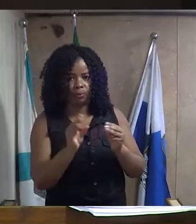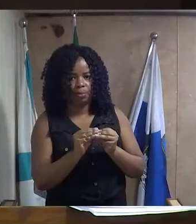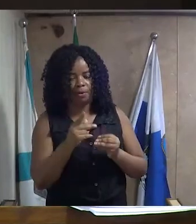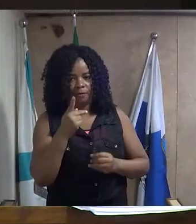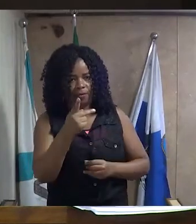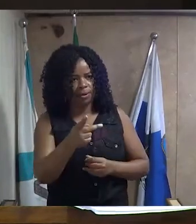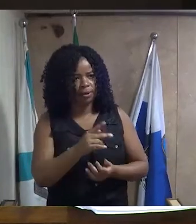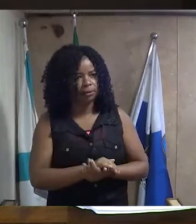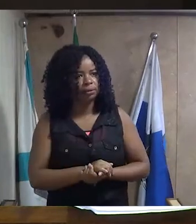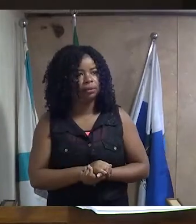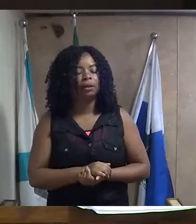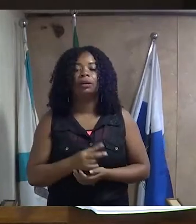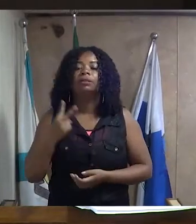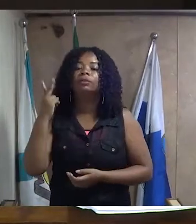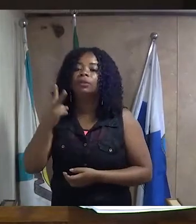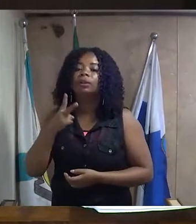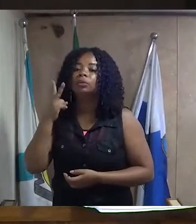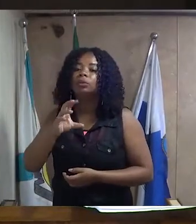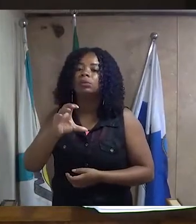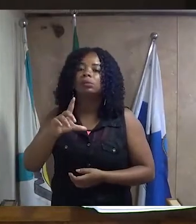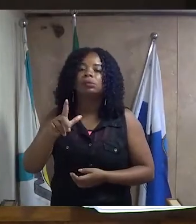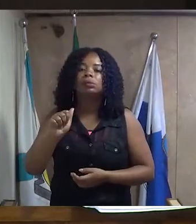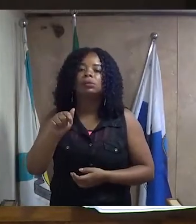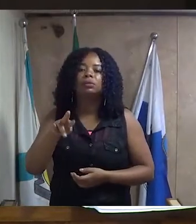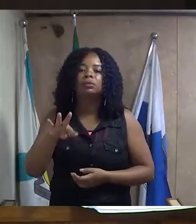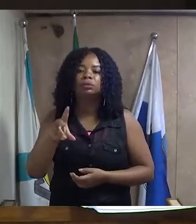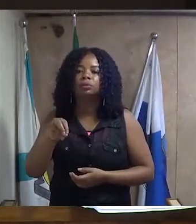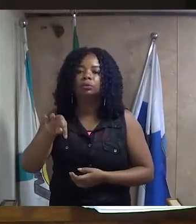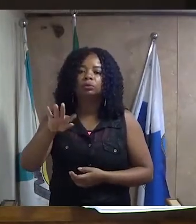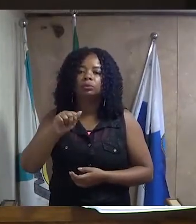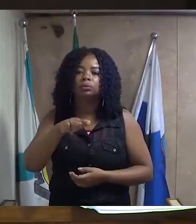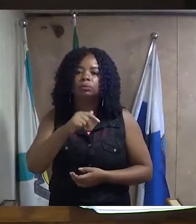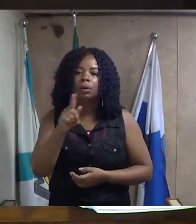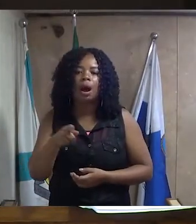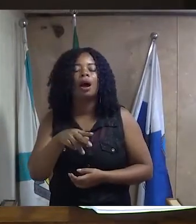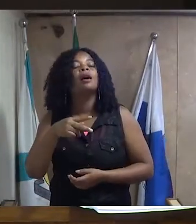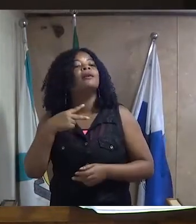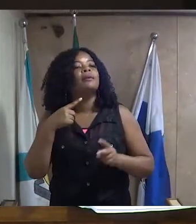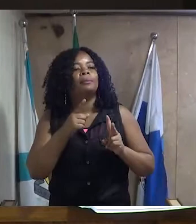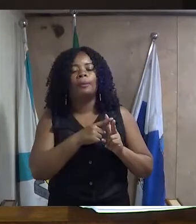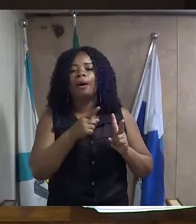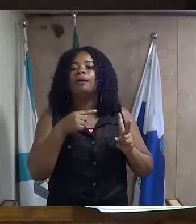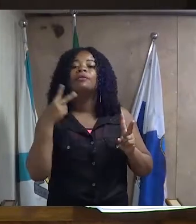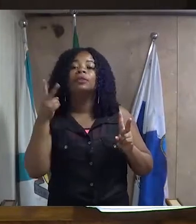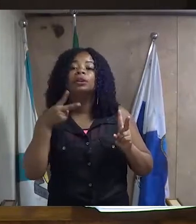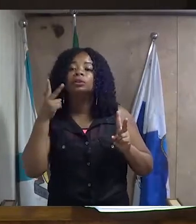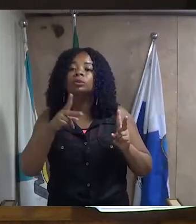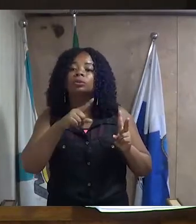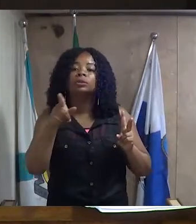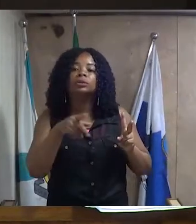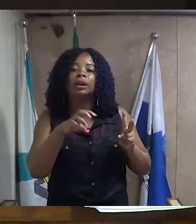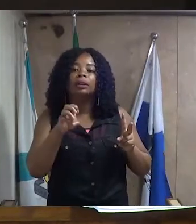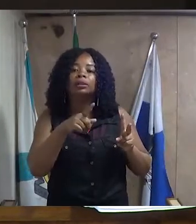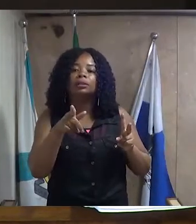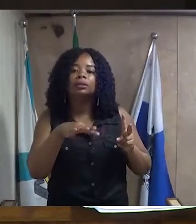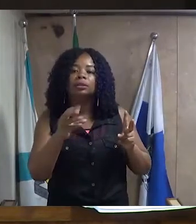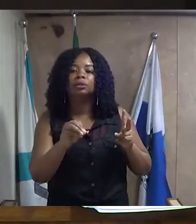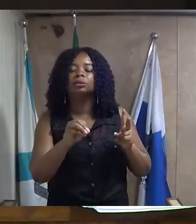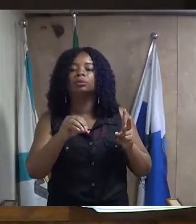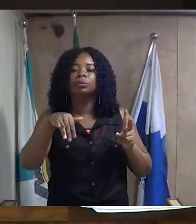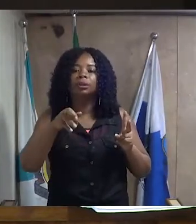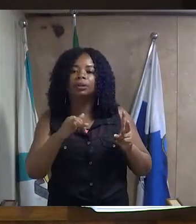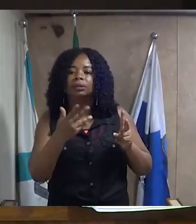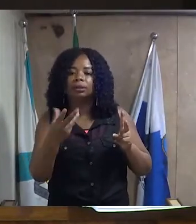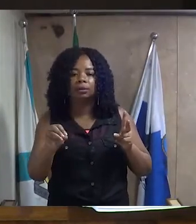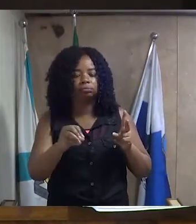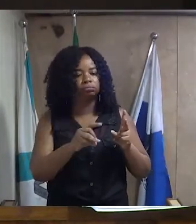vereador Cláudio Tomás, presidente, vereador Zezinho Mendeirão, está gentilmente concedendo o